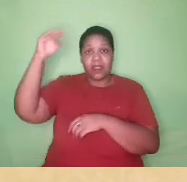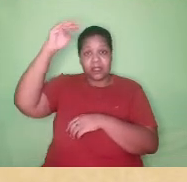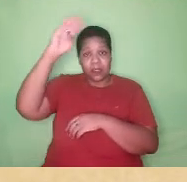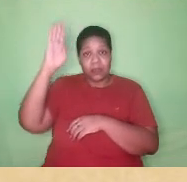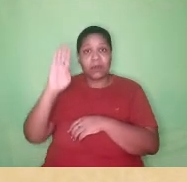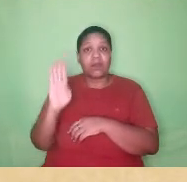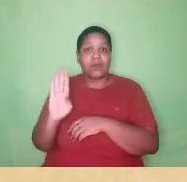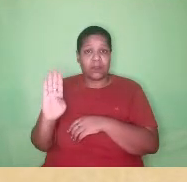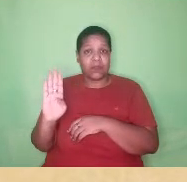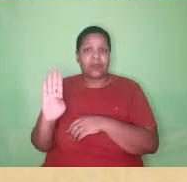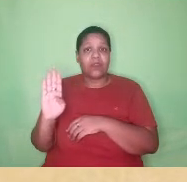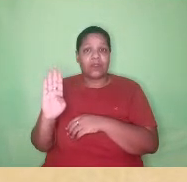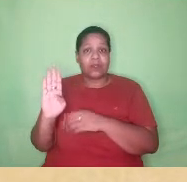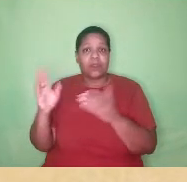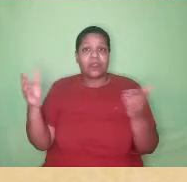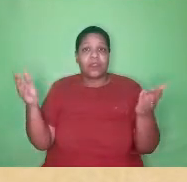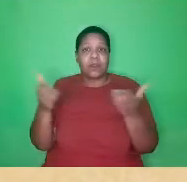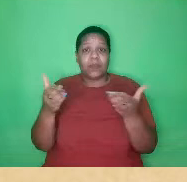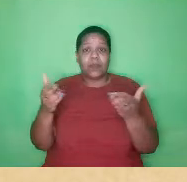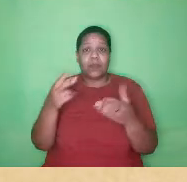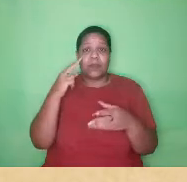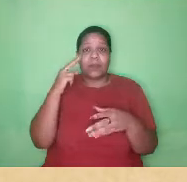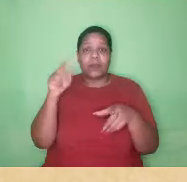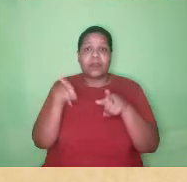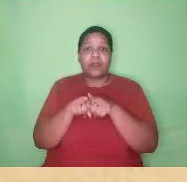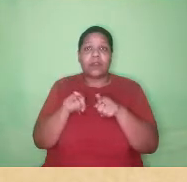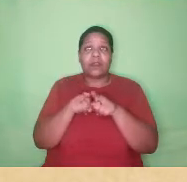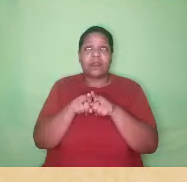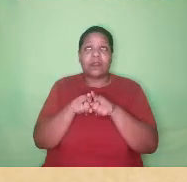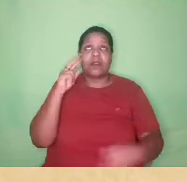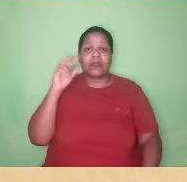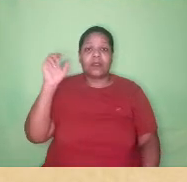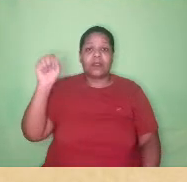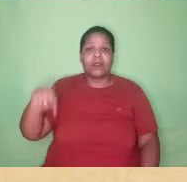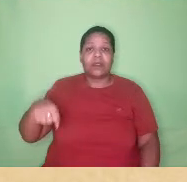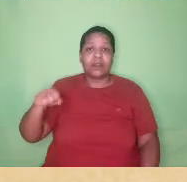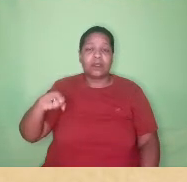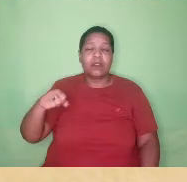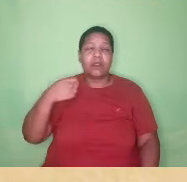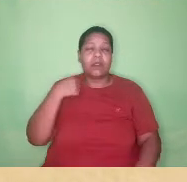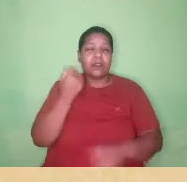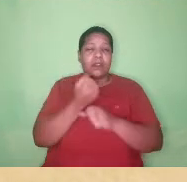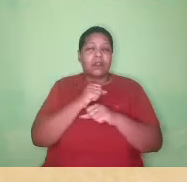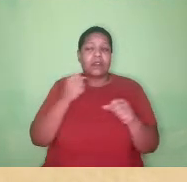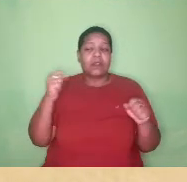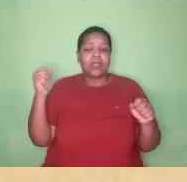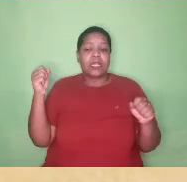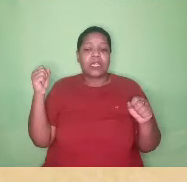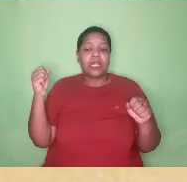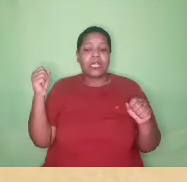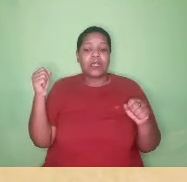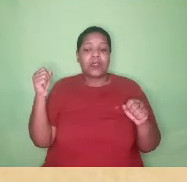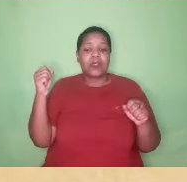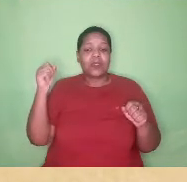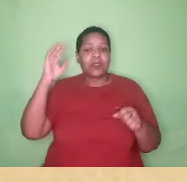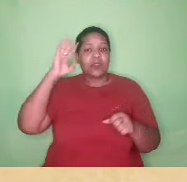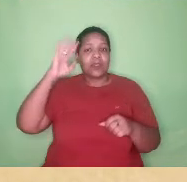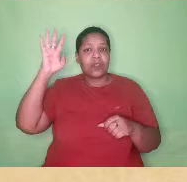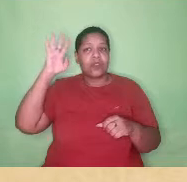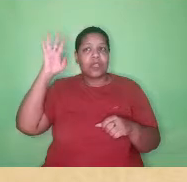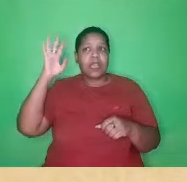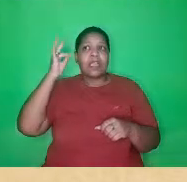gente chama hoje, virou uma grande, né, uma grande tópica teórica, né, uma grande